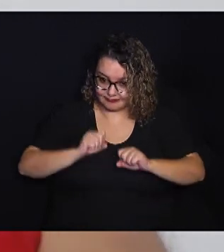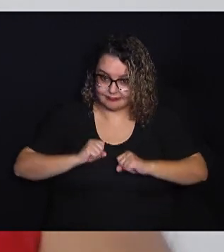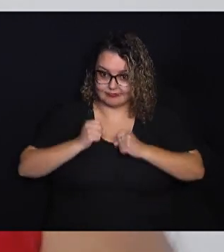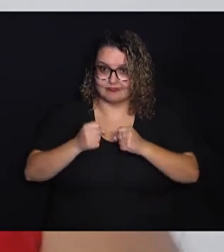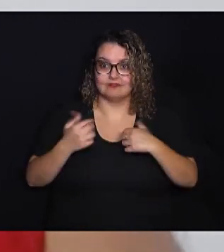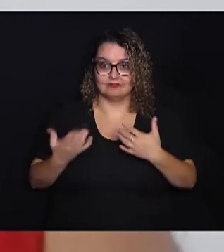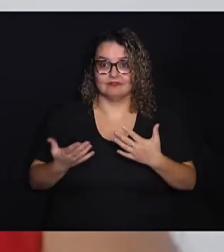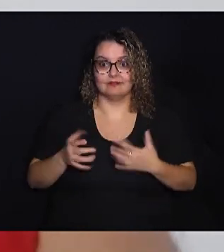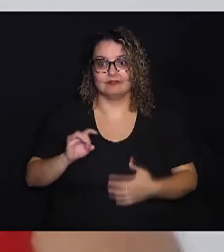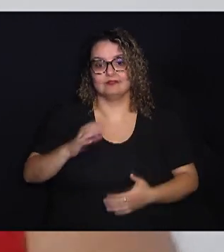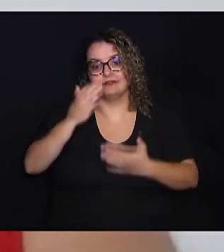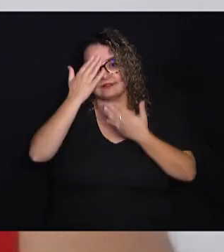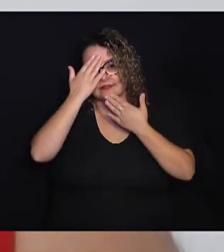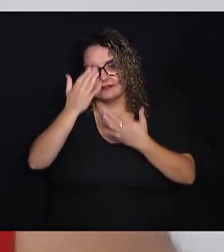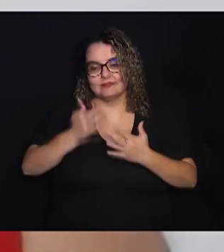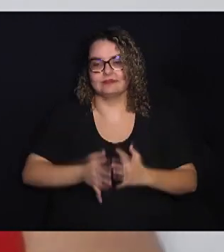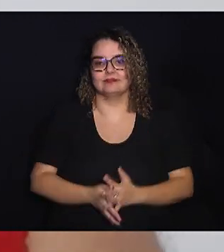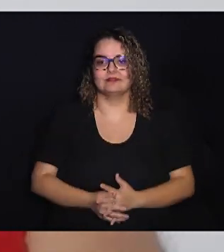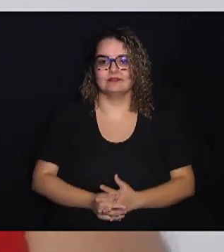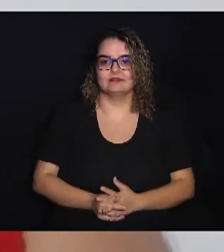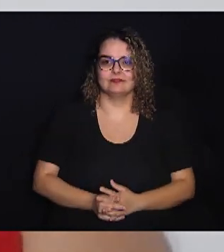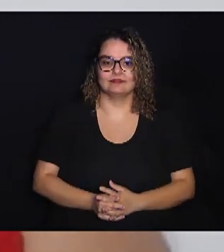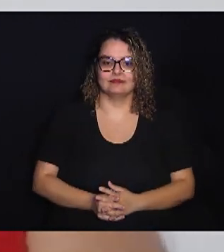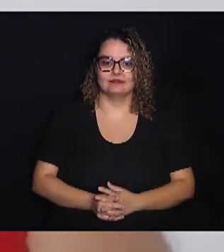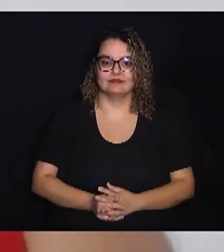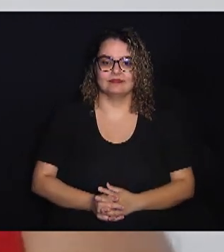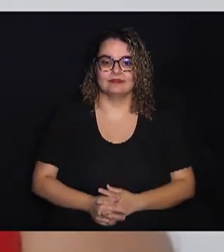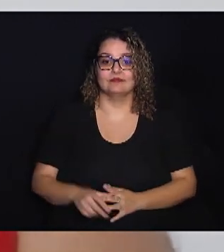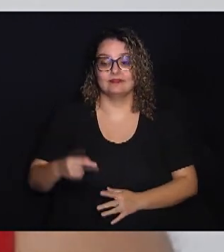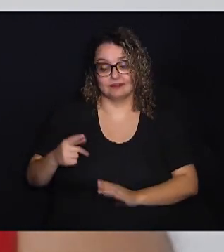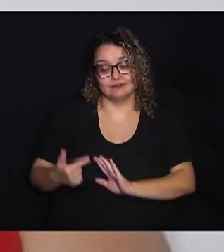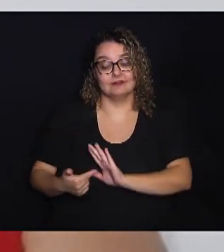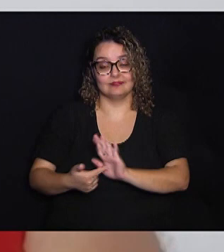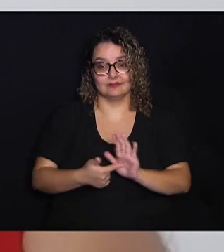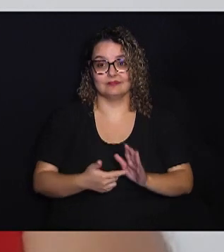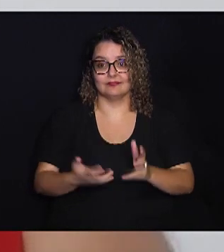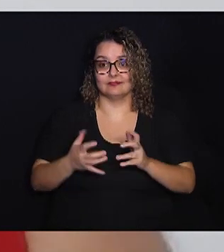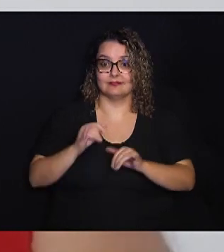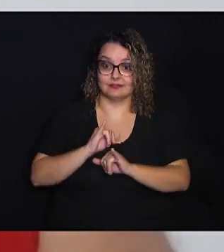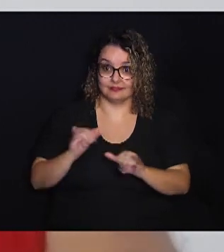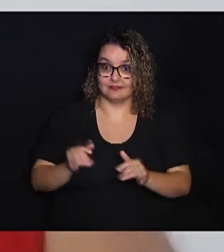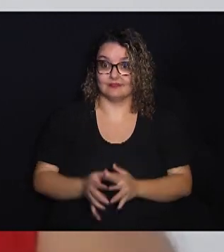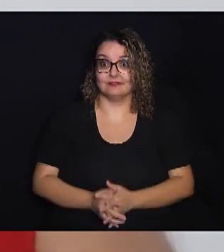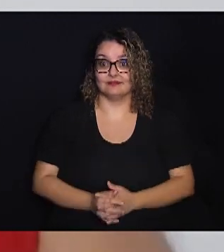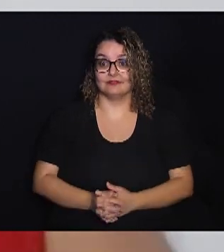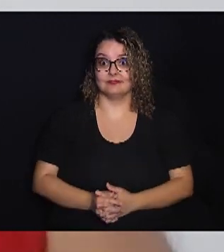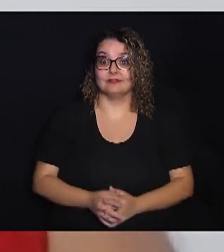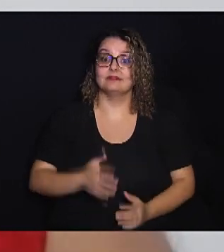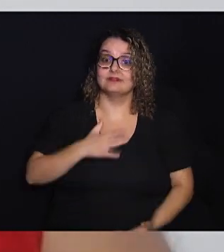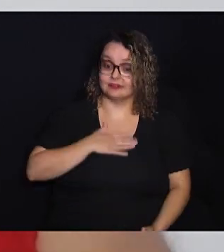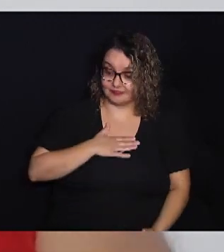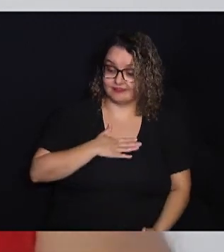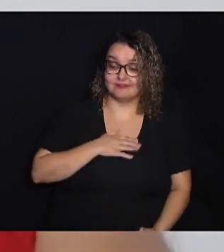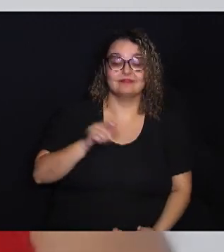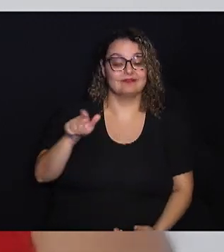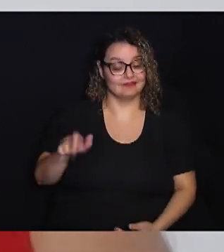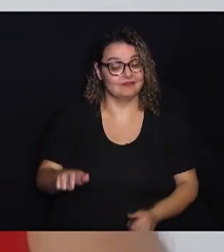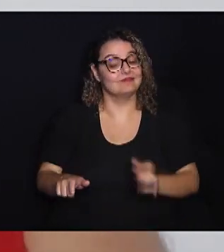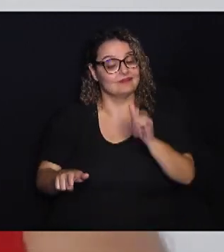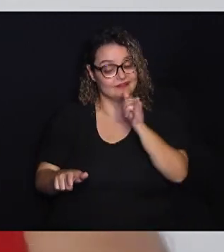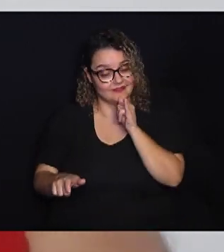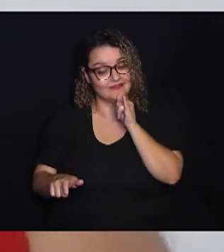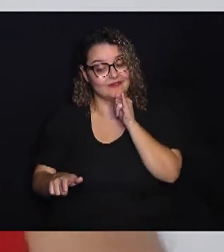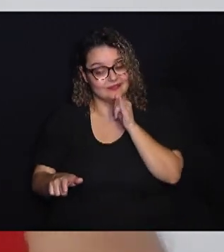só tenho que agradecer pela tua exposição e quero te falar que, para mim, você é um exemplo